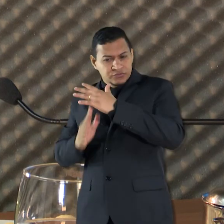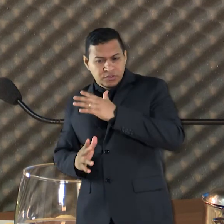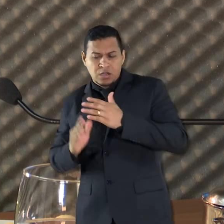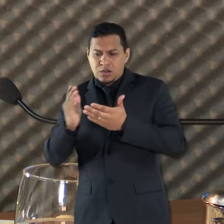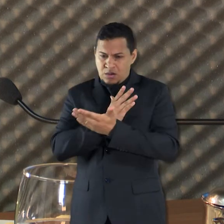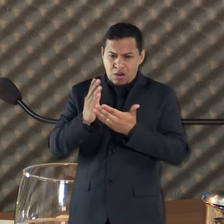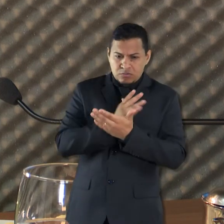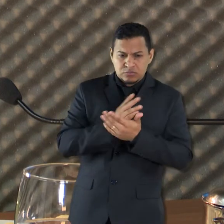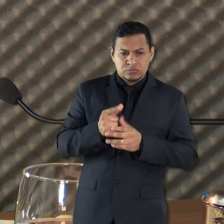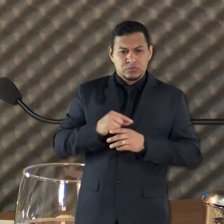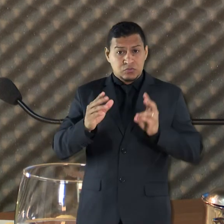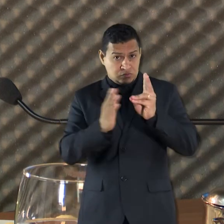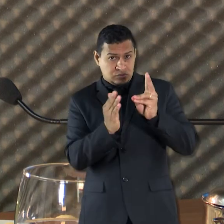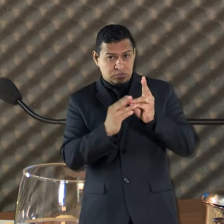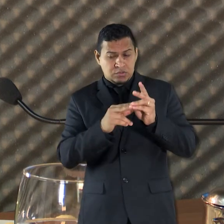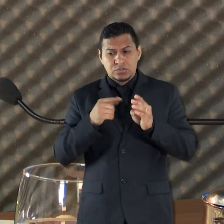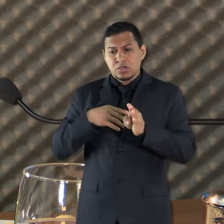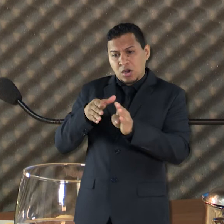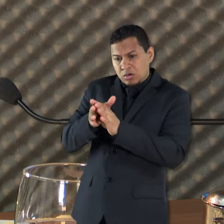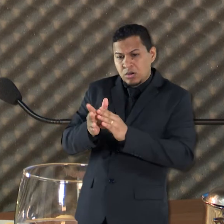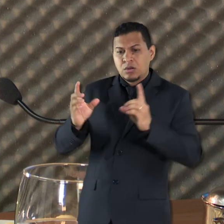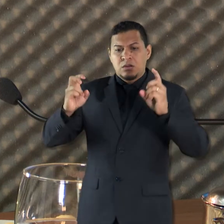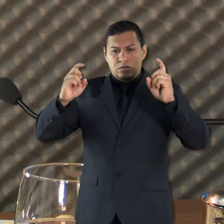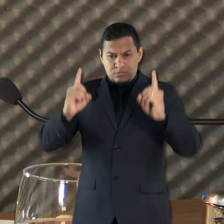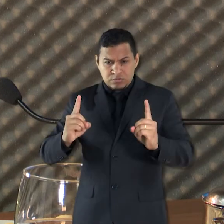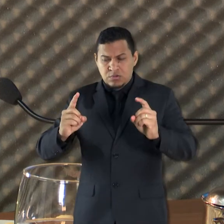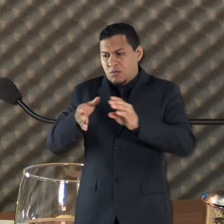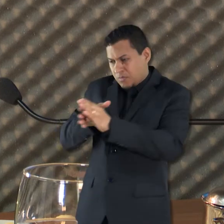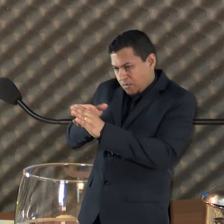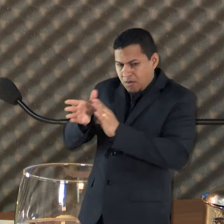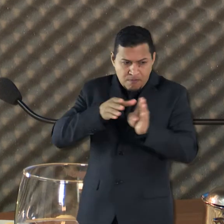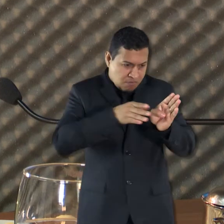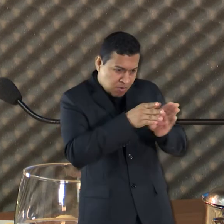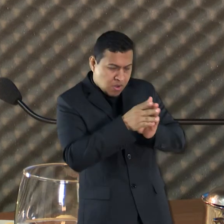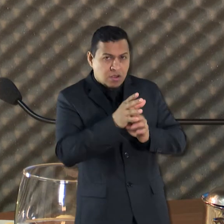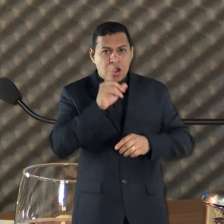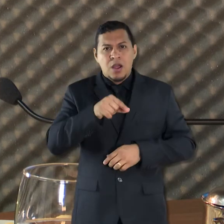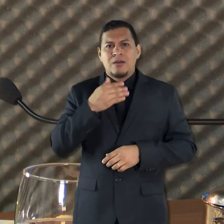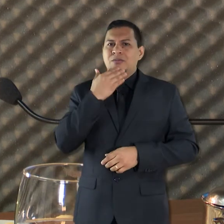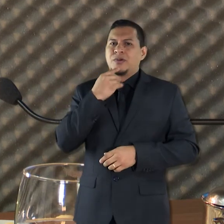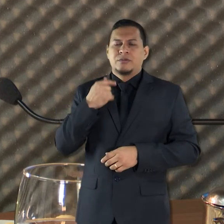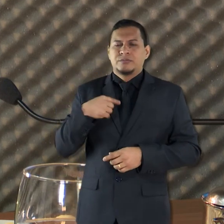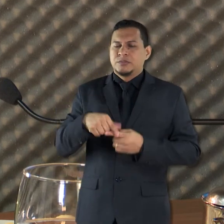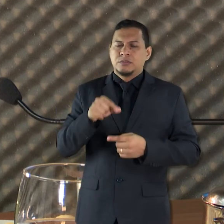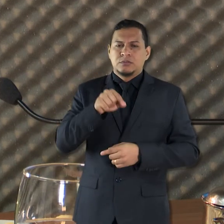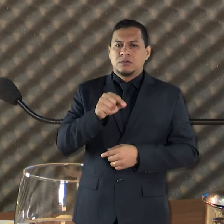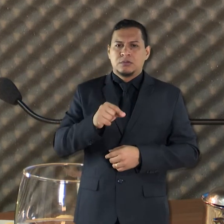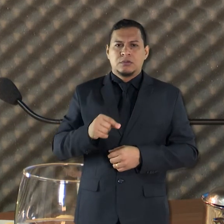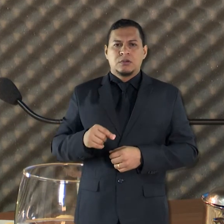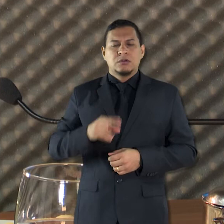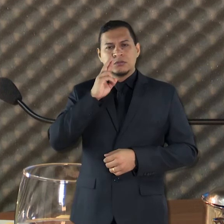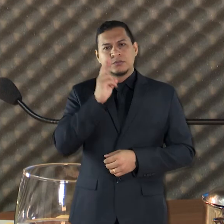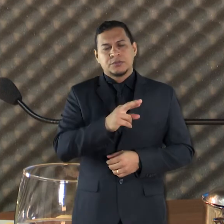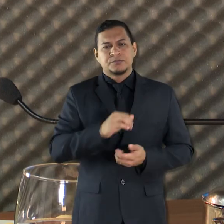os indígenas, outros de conciliação, que a gente faz muita conciliação aqui também. Conciliação é sempre uma excelente saída, autocomposição